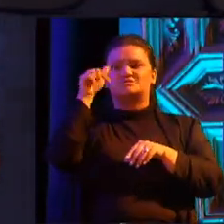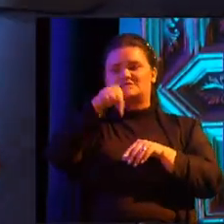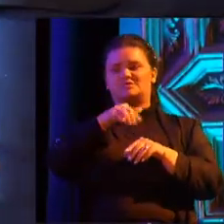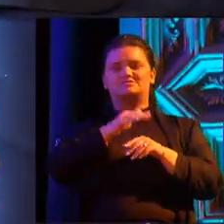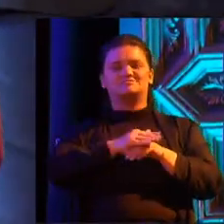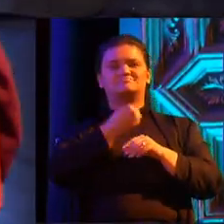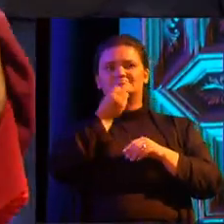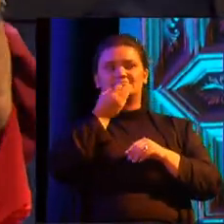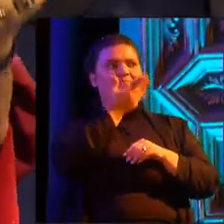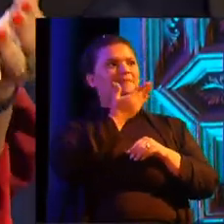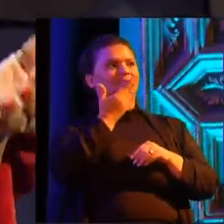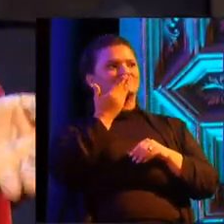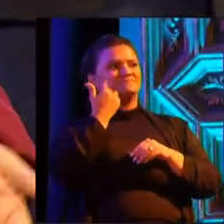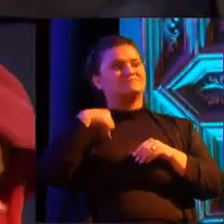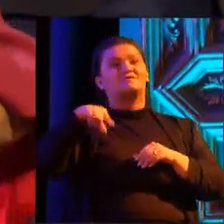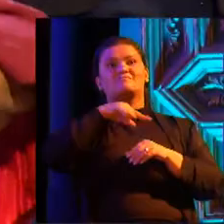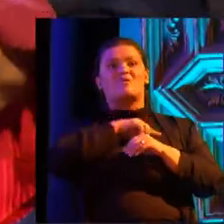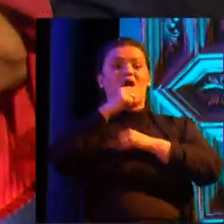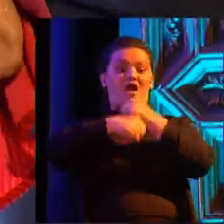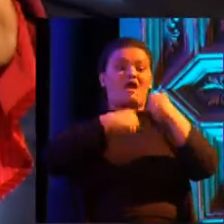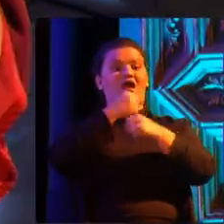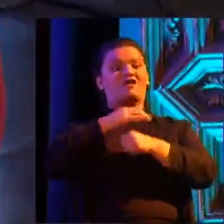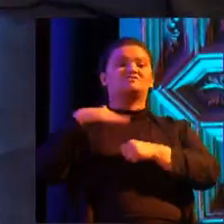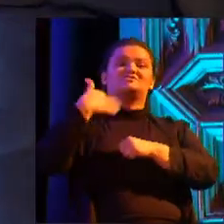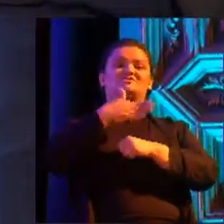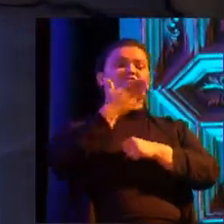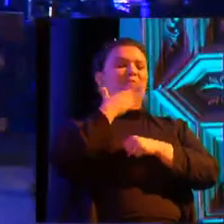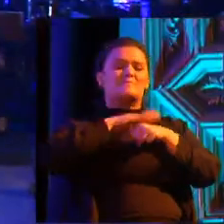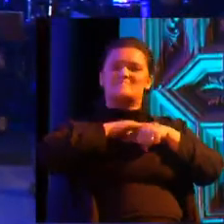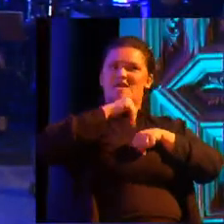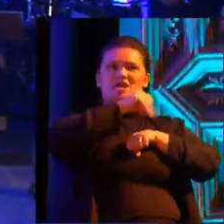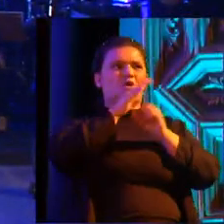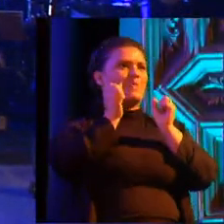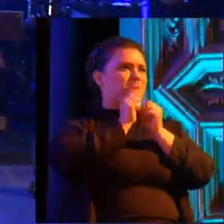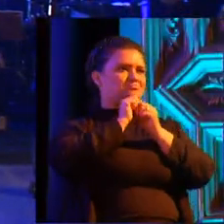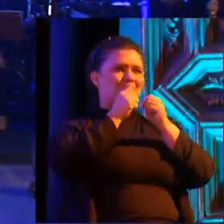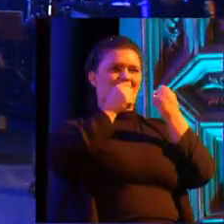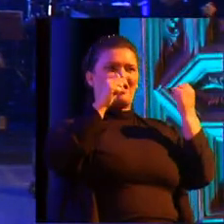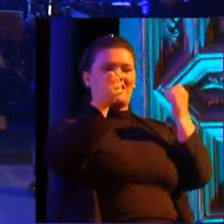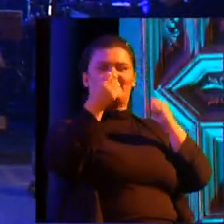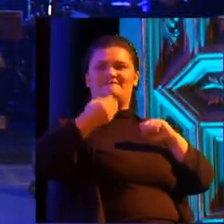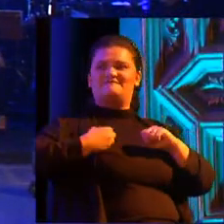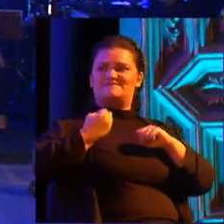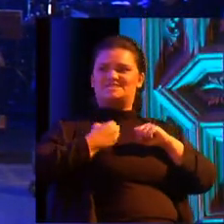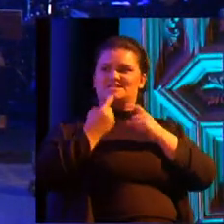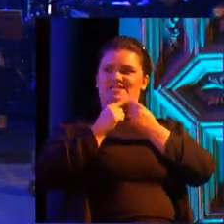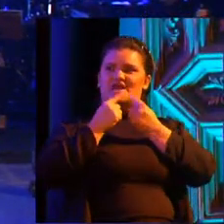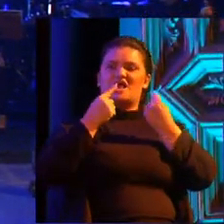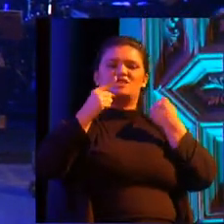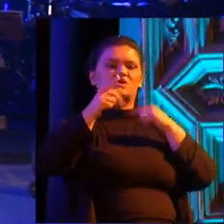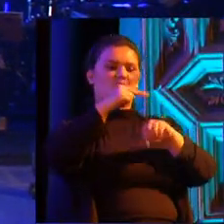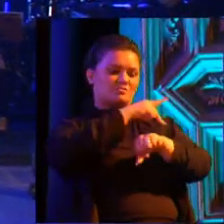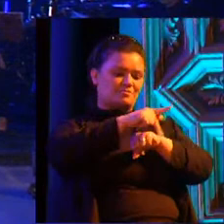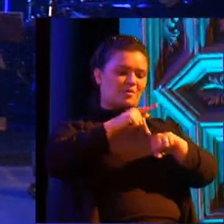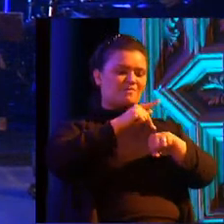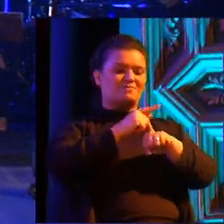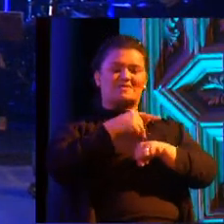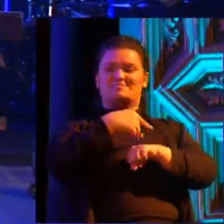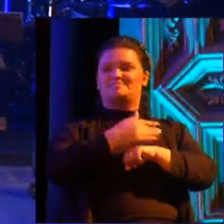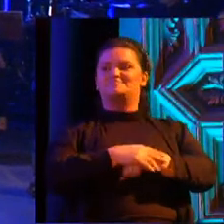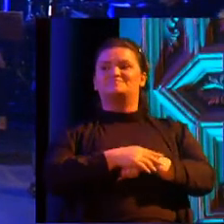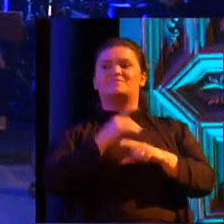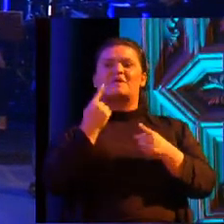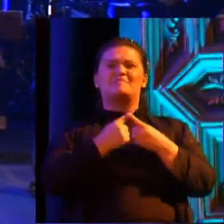Para o ano, quem sabe isso não vai ser muito melhor. Vida longa é o prêmio. E vida longa é esse prêmio, porque às